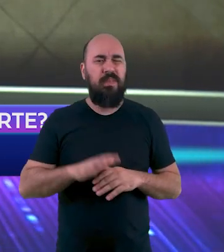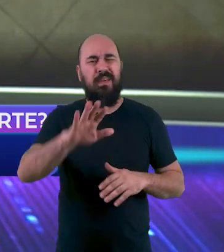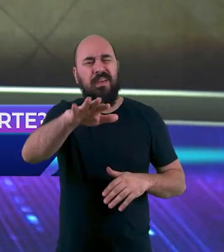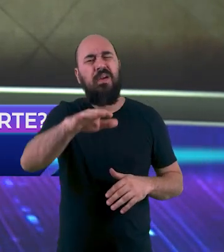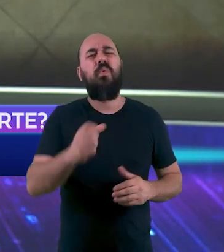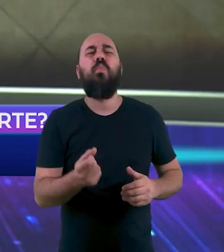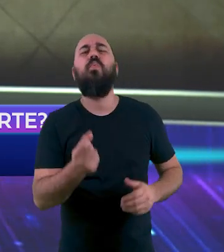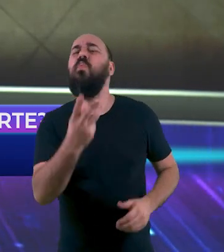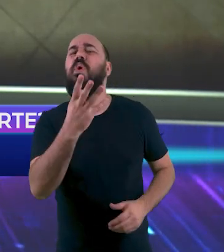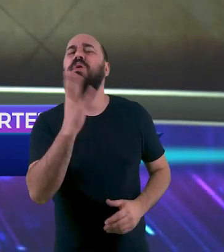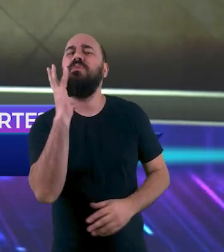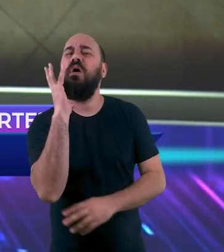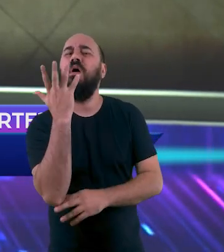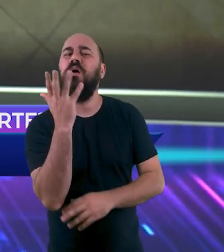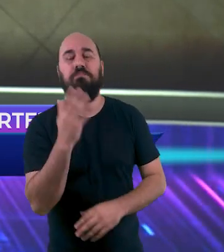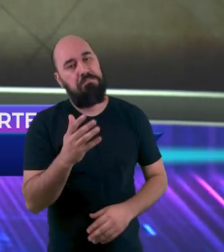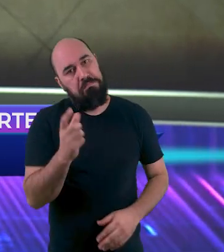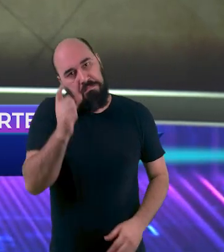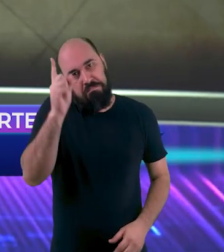sabe.